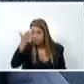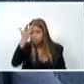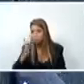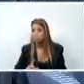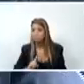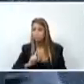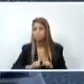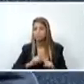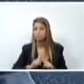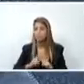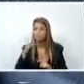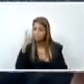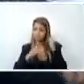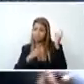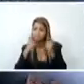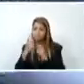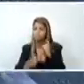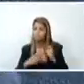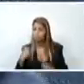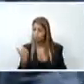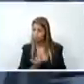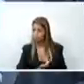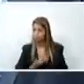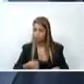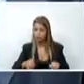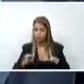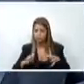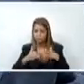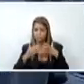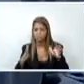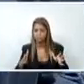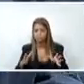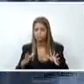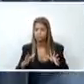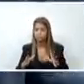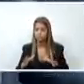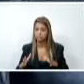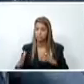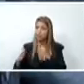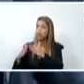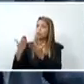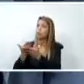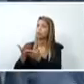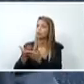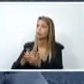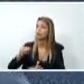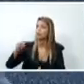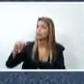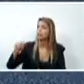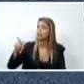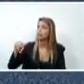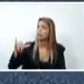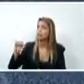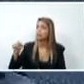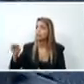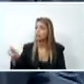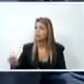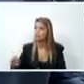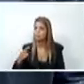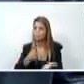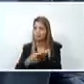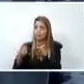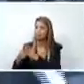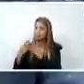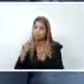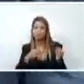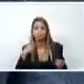me preocupa muito esse atropelo. Hoje nós temos uma audiência pública lá no Colégio Magister. Eu não entendo, está marcada a audiência pública. Vários